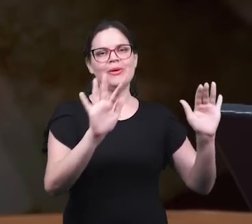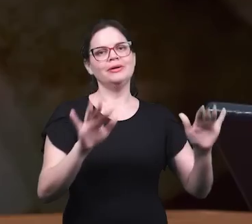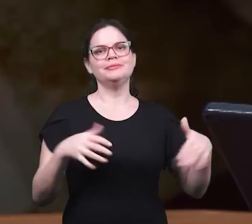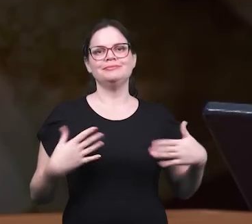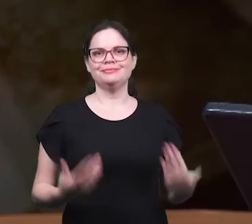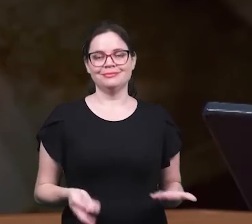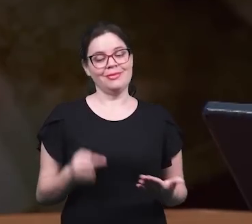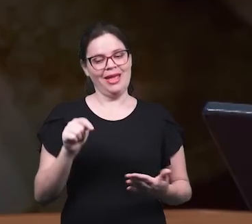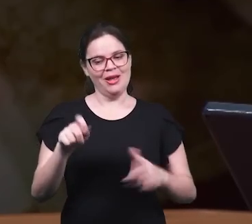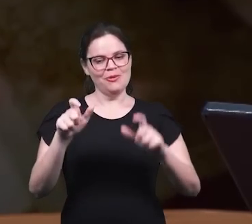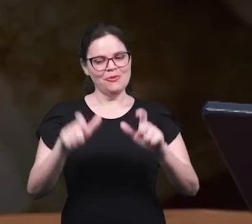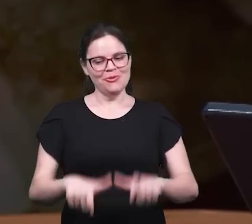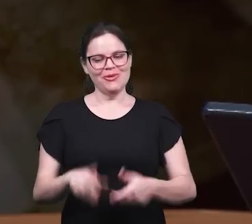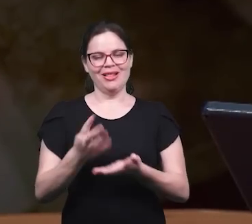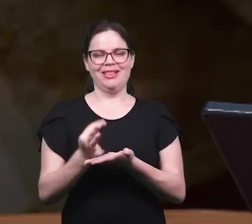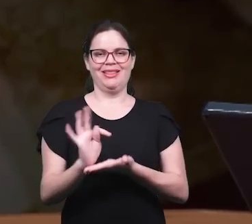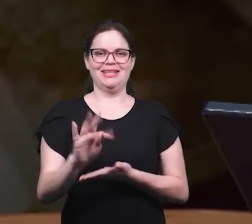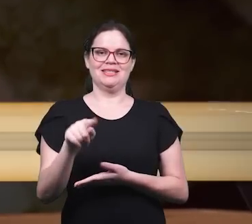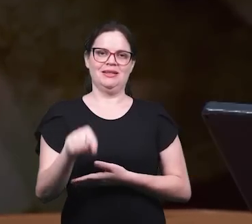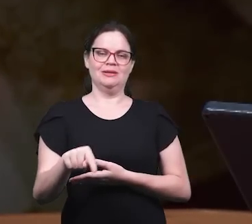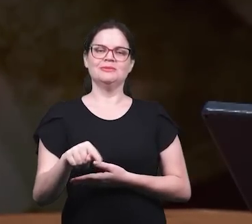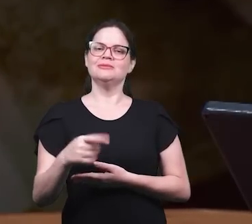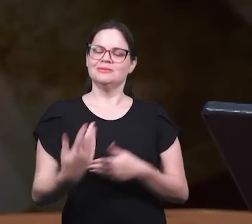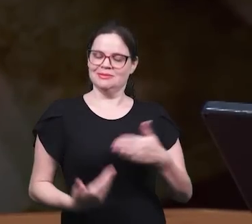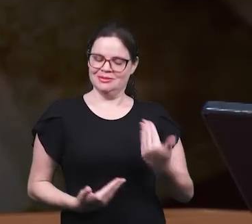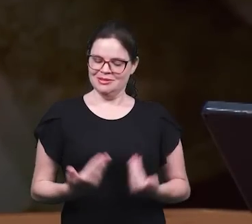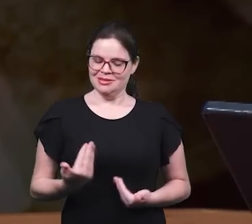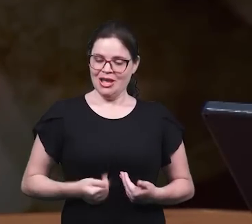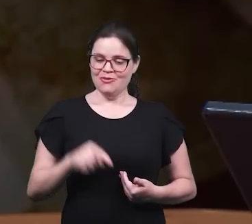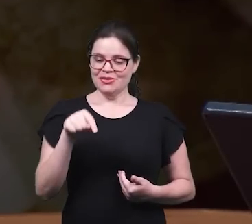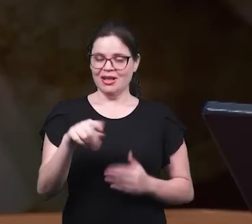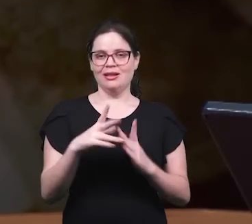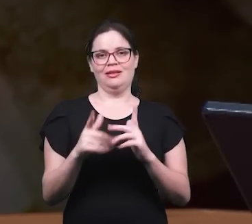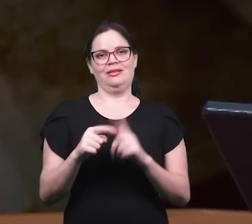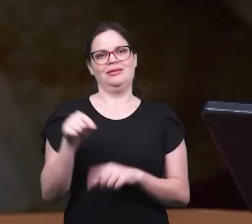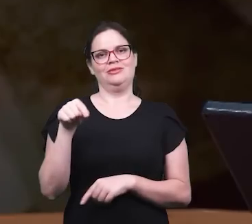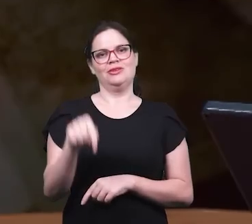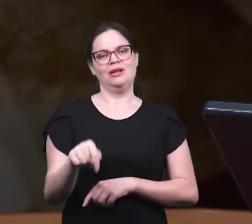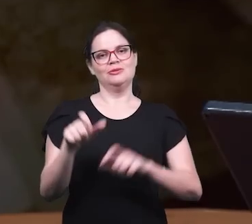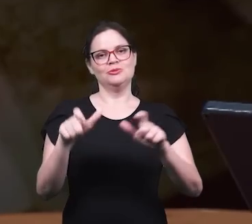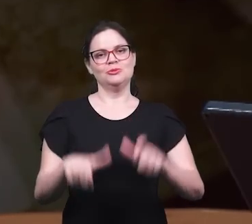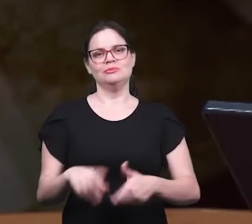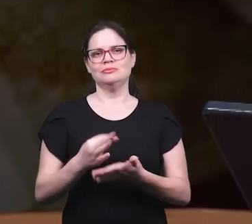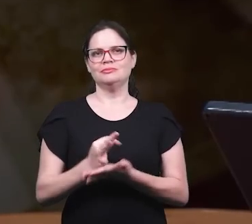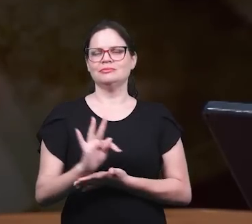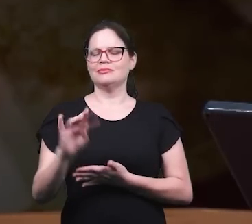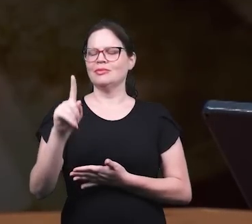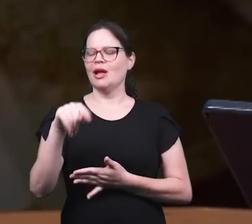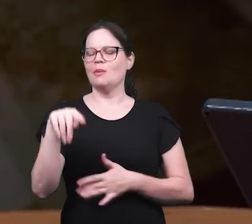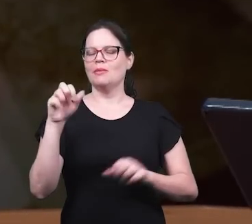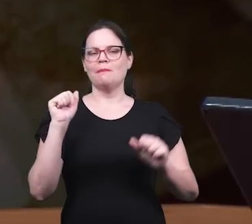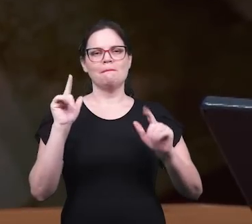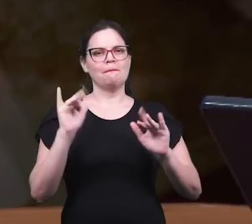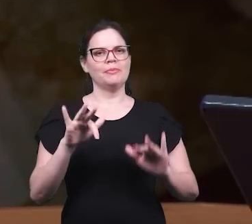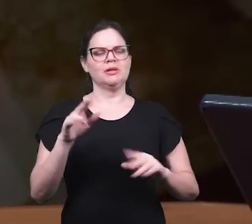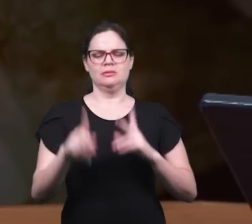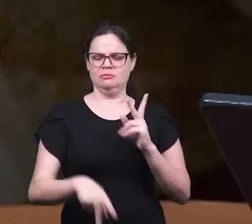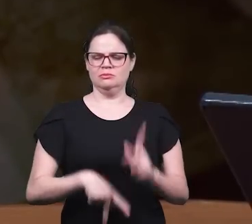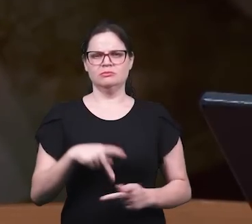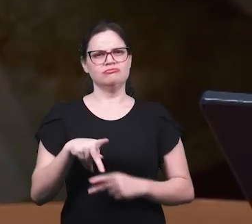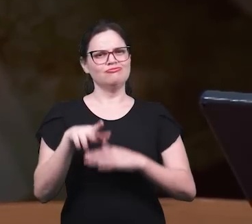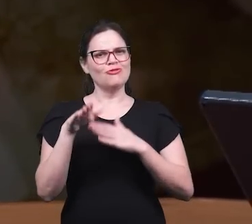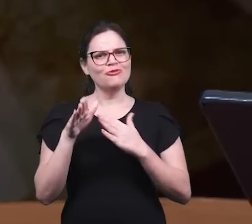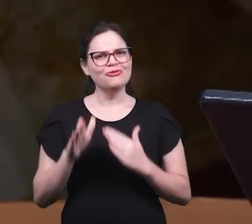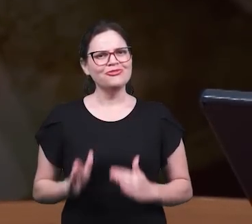a igreja de Tessalônica, os tessalonicenses que a Bíblia fala, que bênção, povo